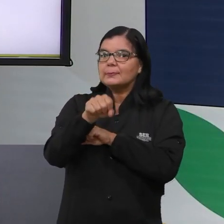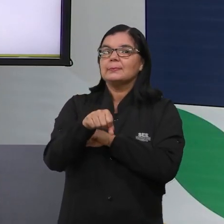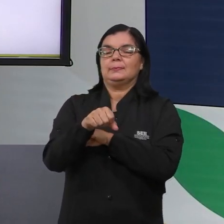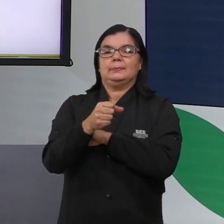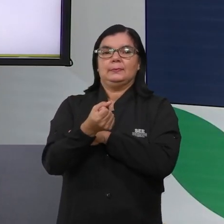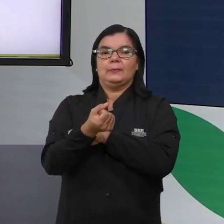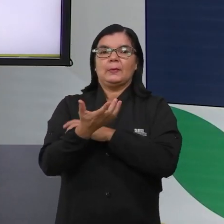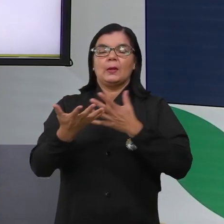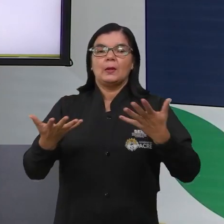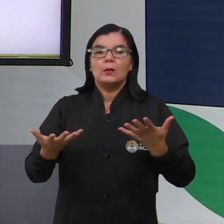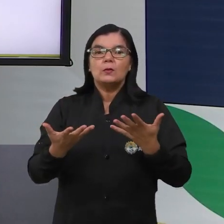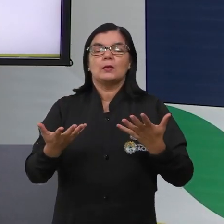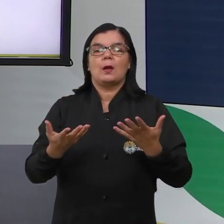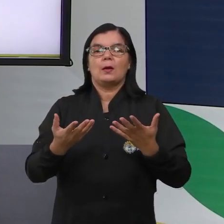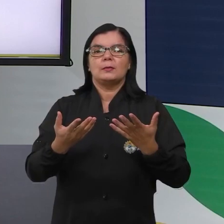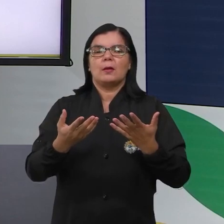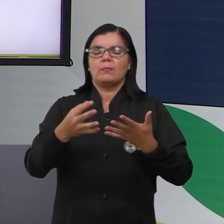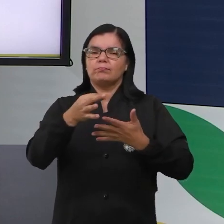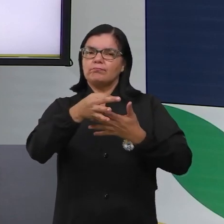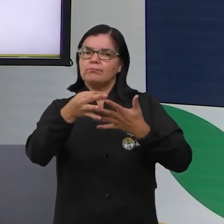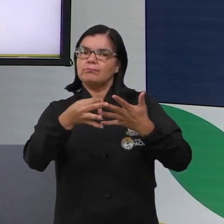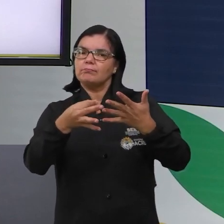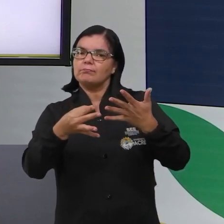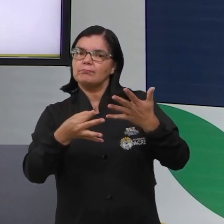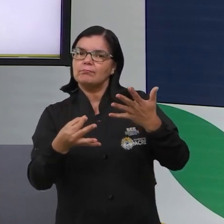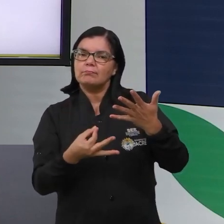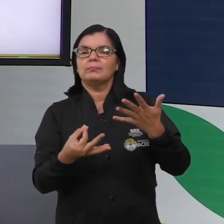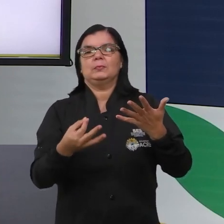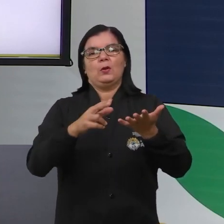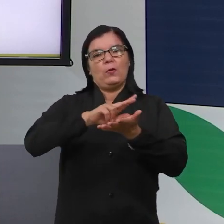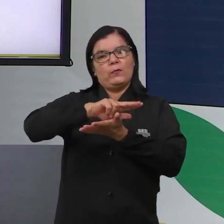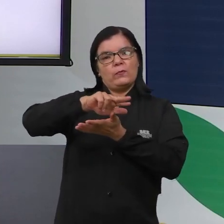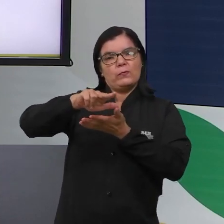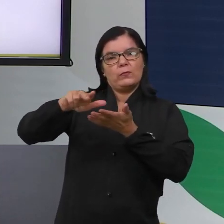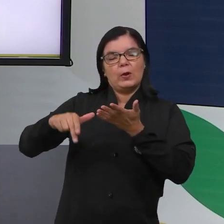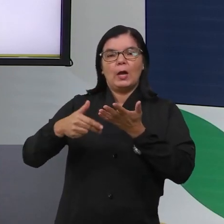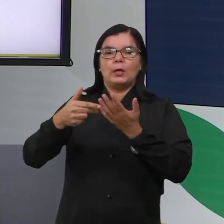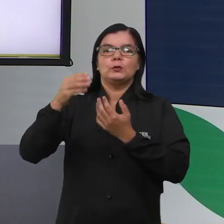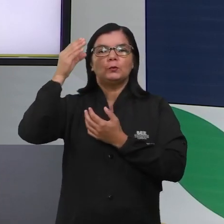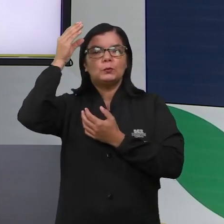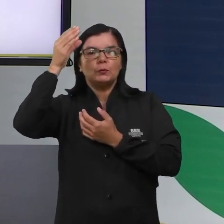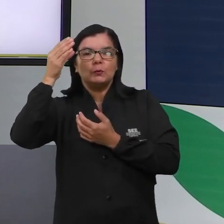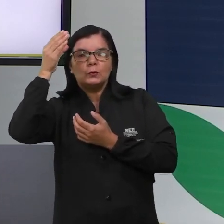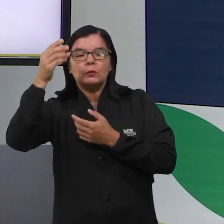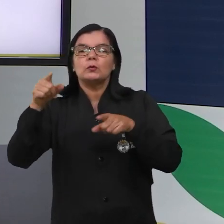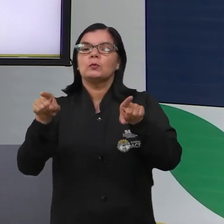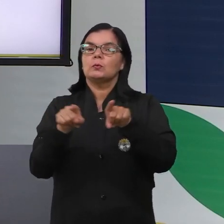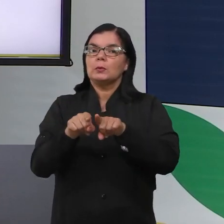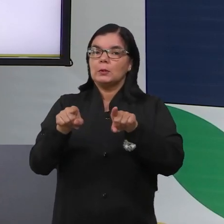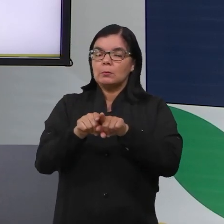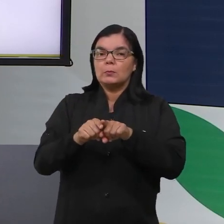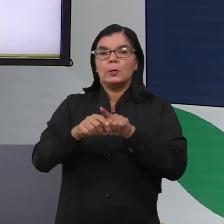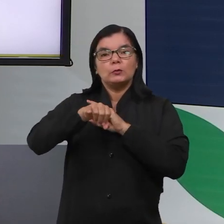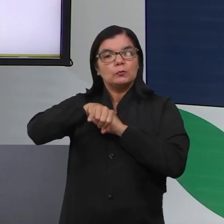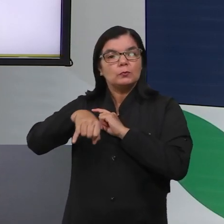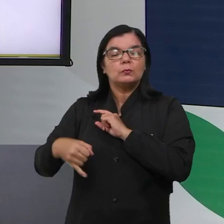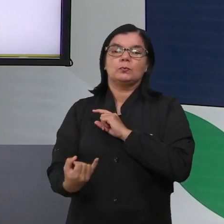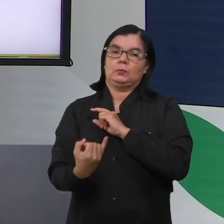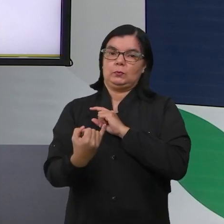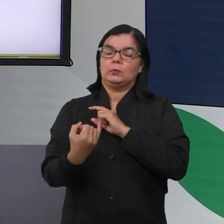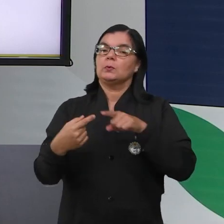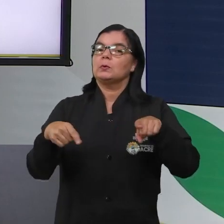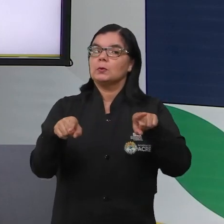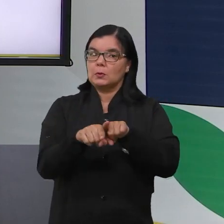a uma infinidade, a uma grandiosidade de conhecimentos e de busca de oportunidade. Leva,